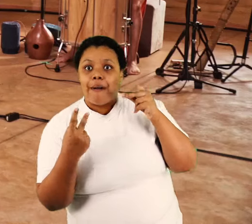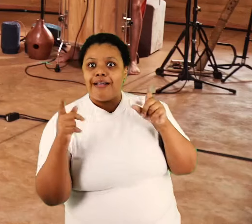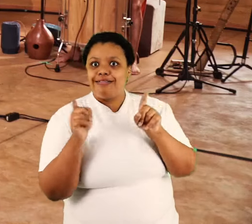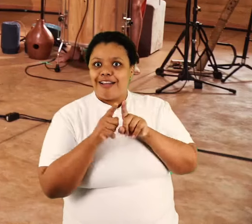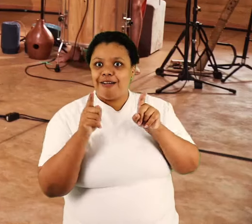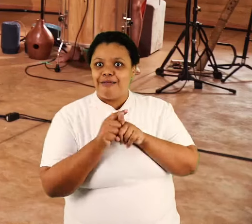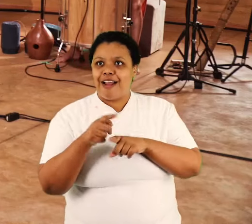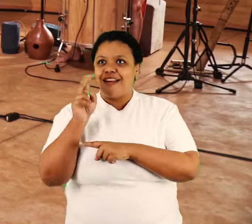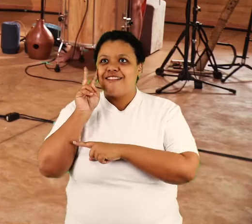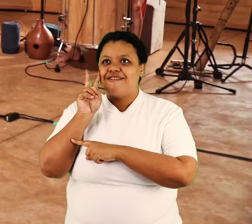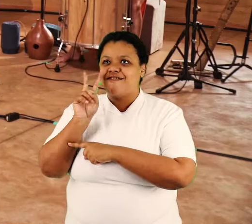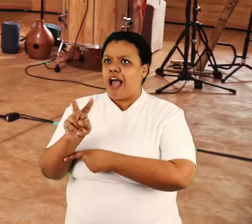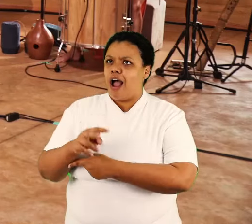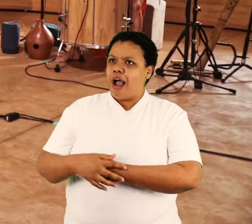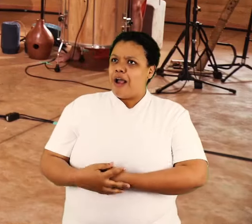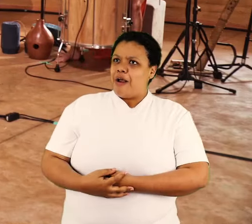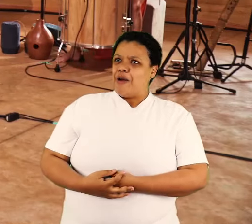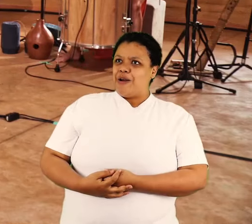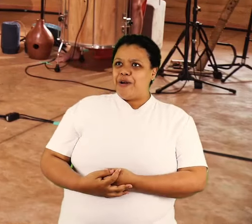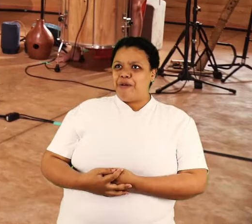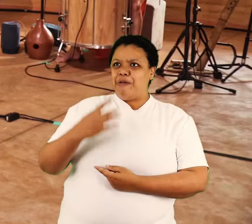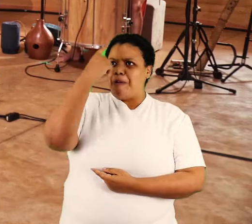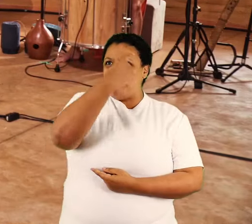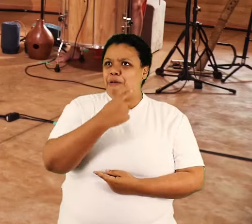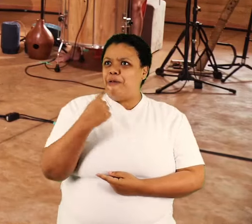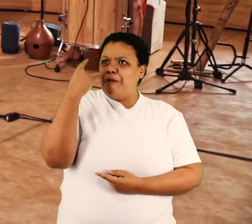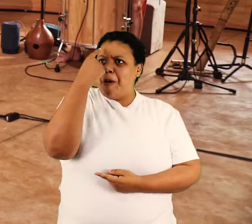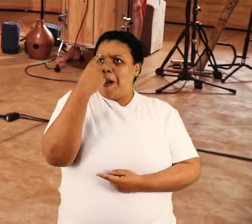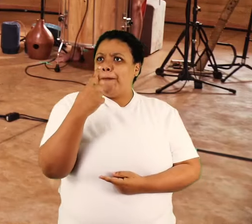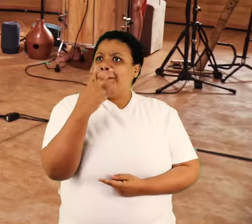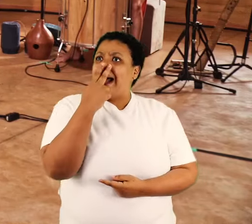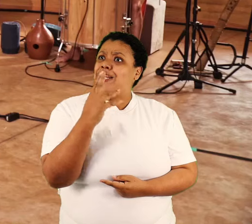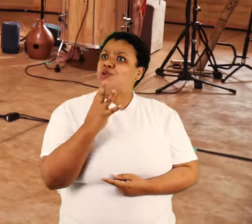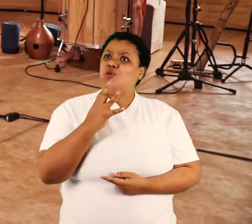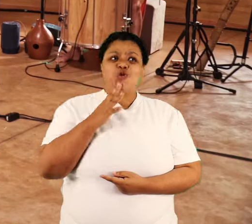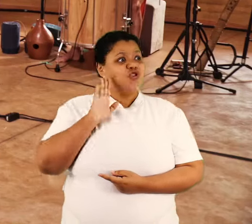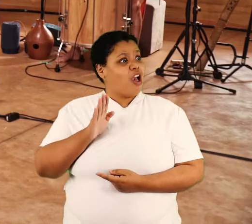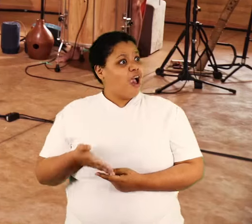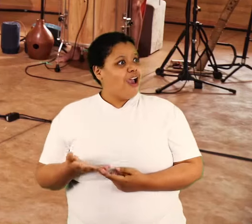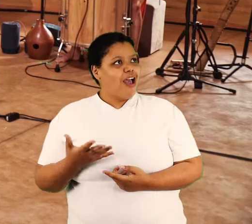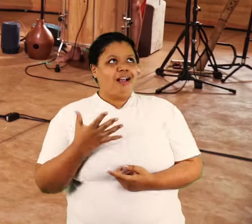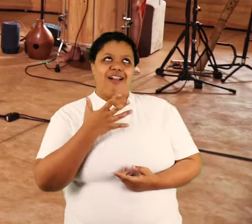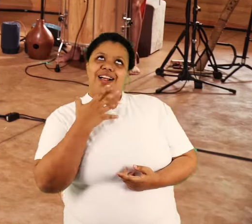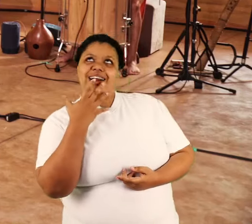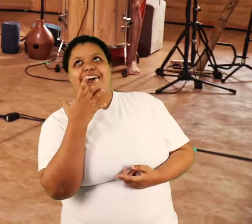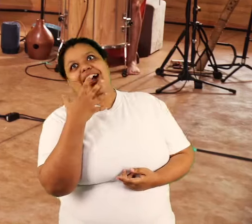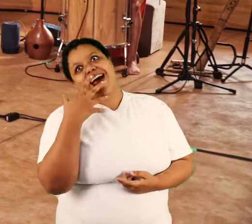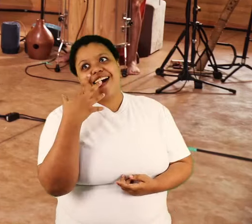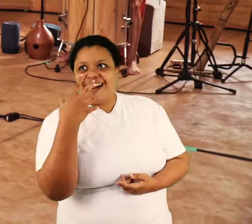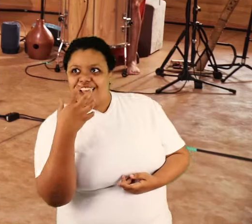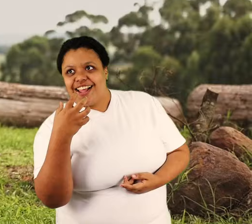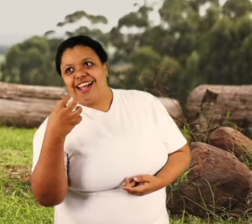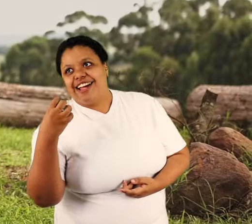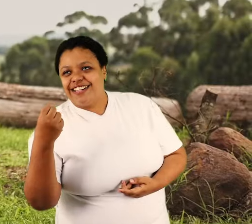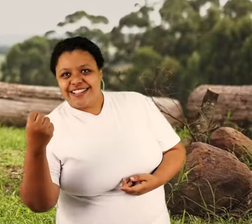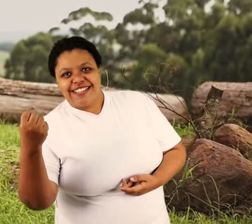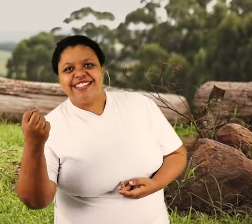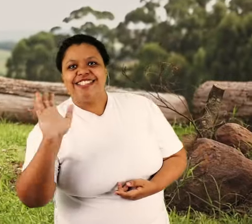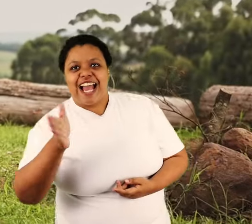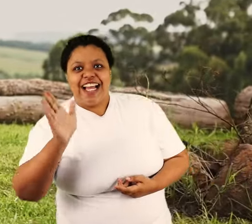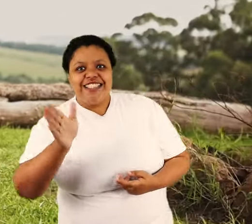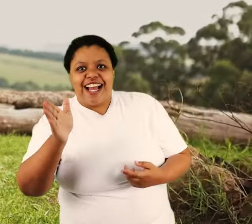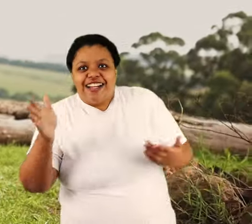Olhei teu rosto familiar e já bebi no copo da